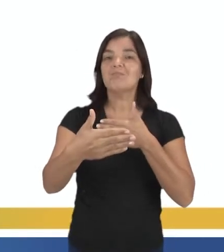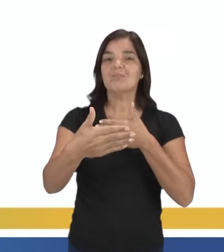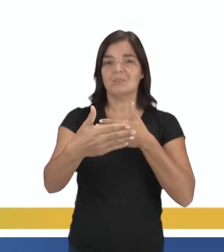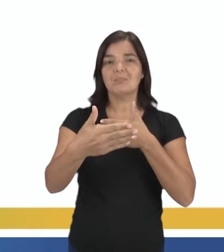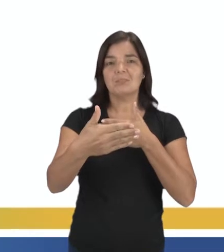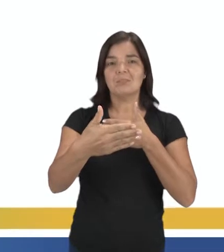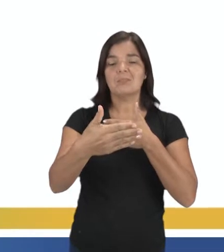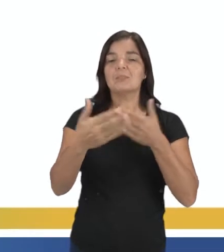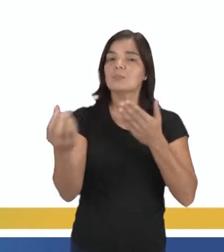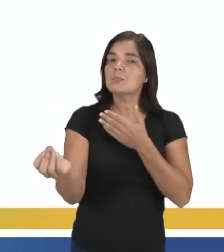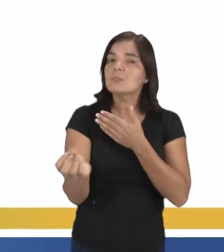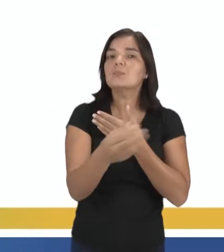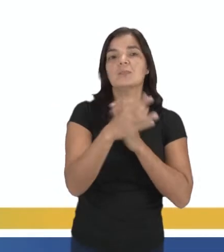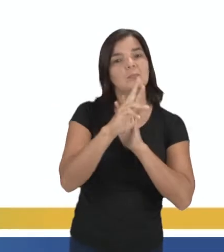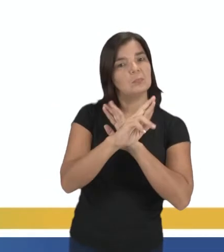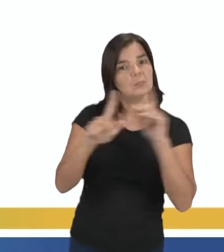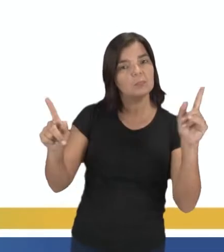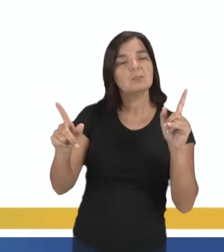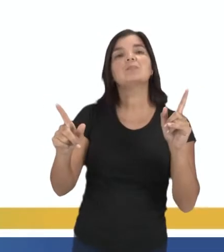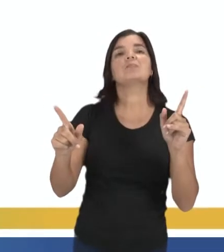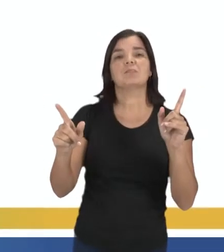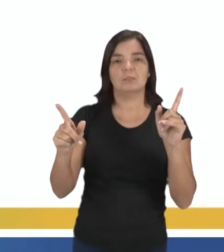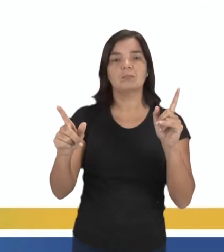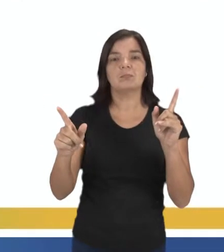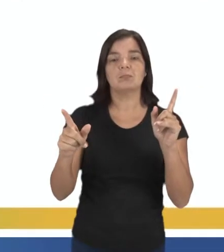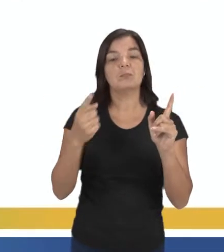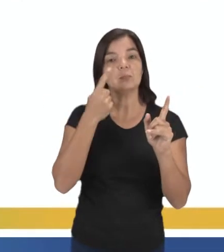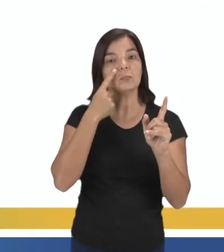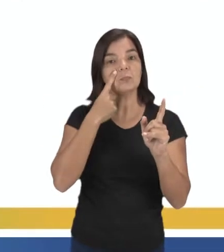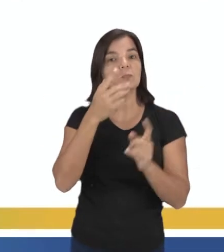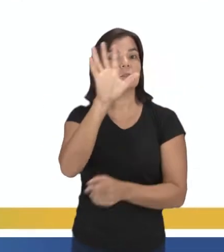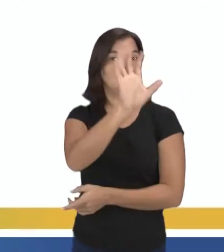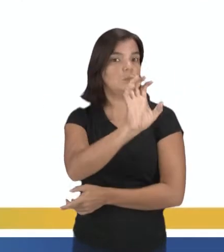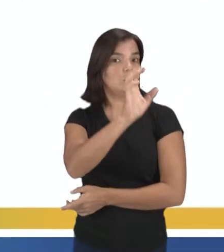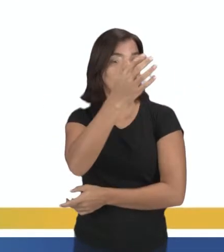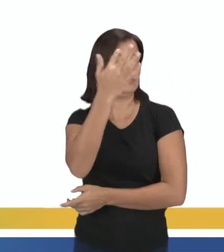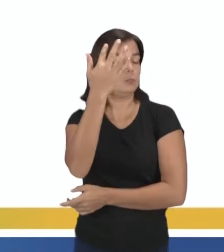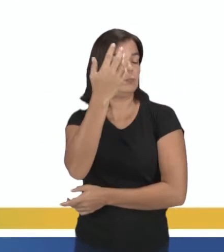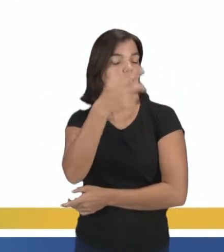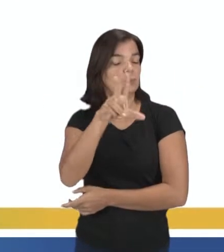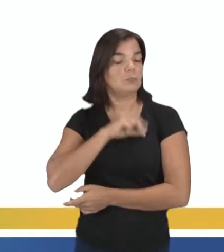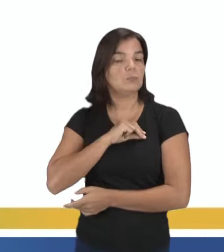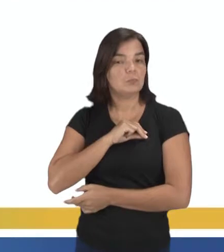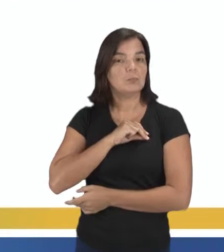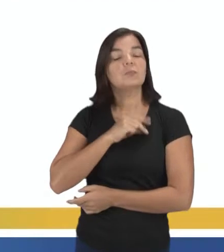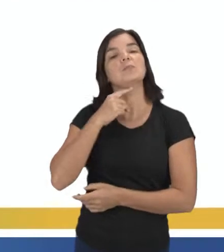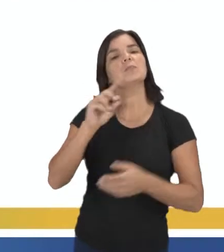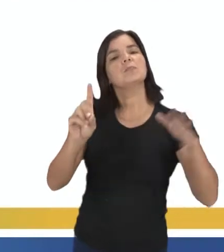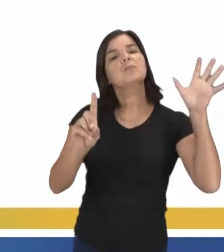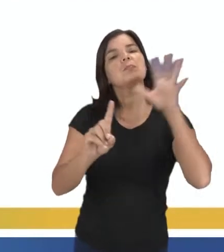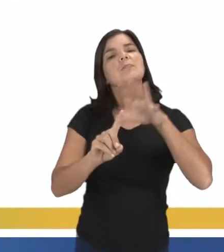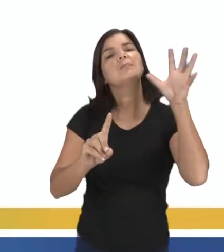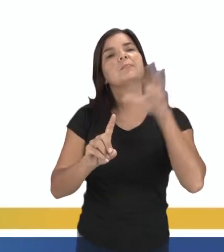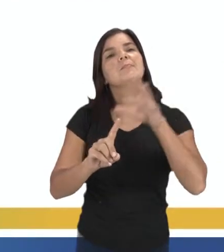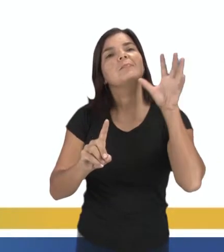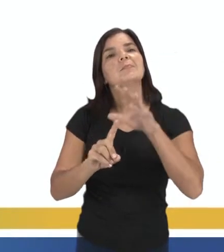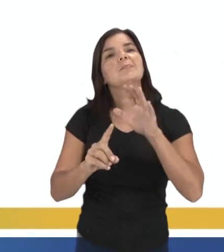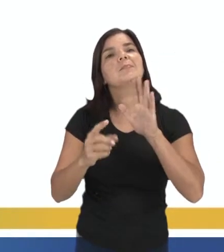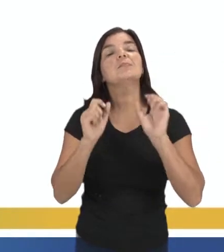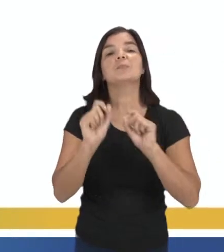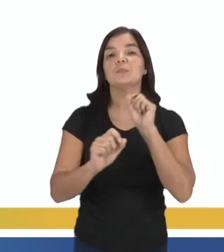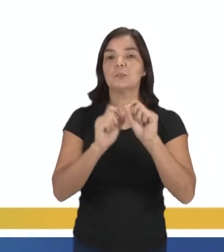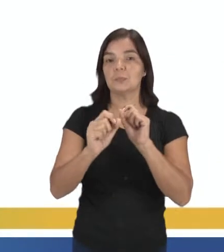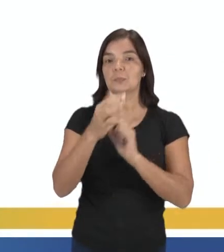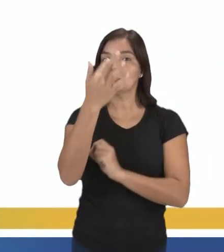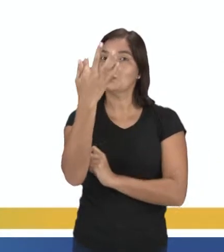novo trajeto diferente, completamente diferente do que se via em Portugal. E ele se influenciou pelo simbolismo